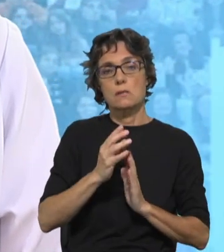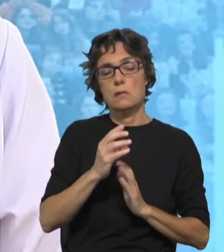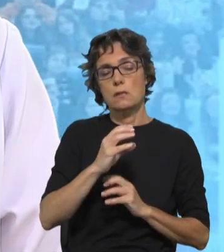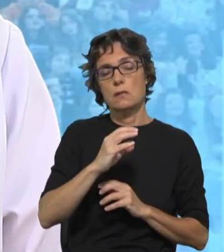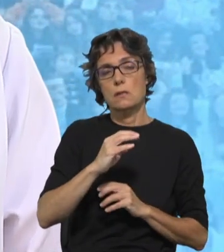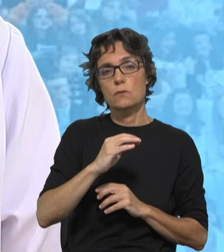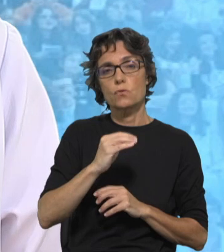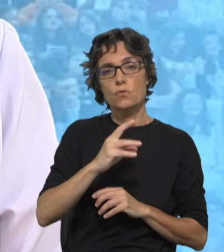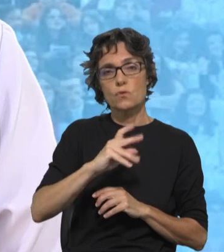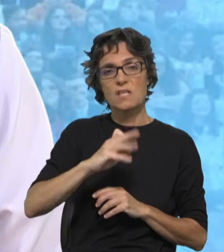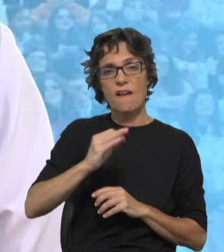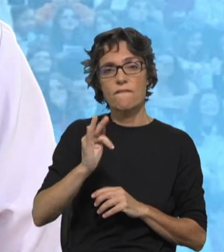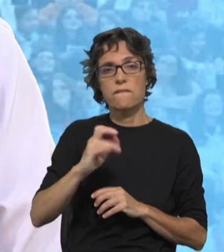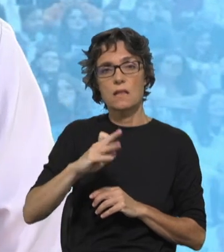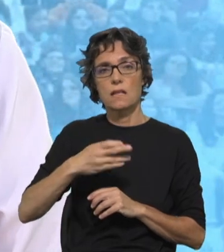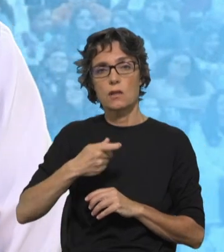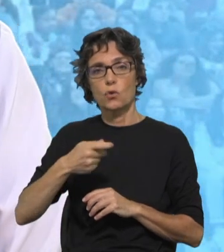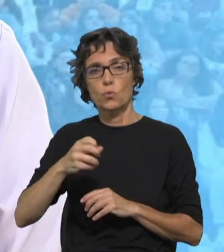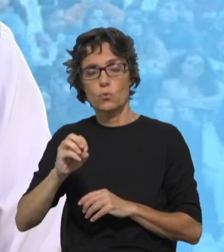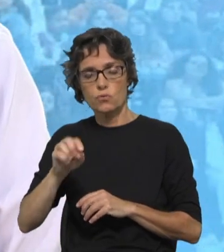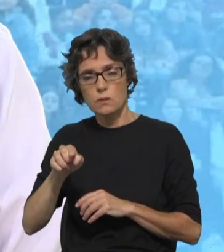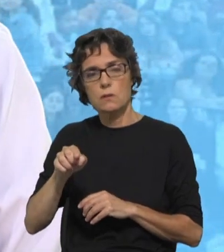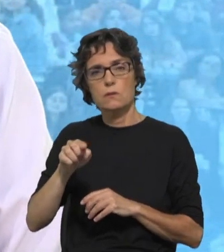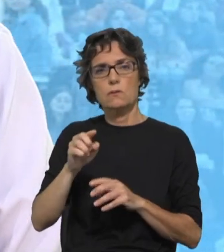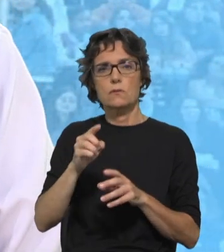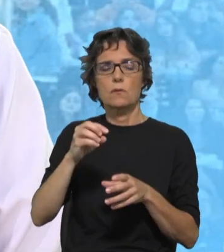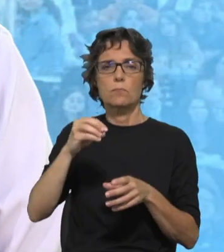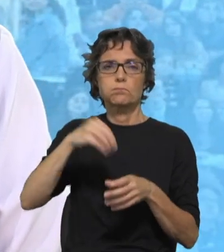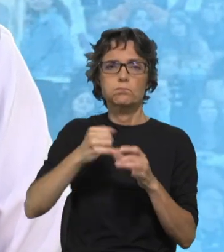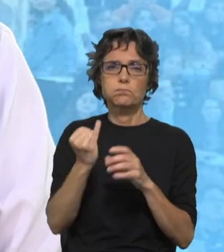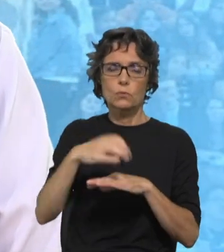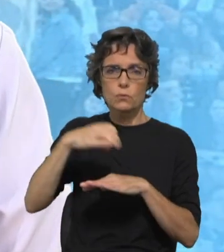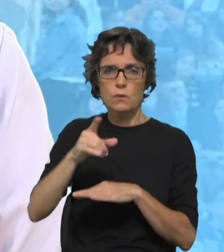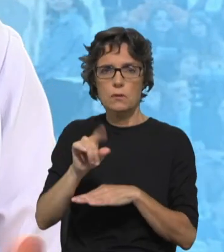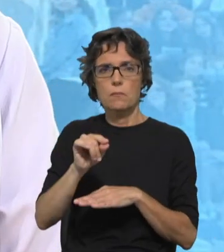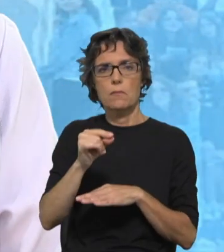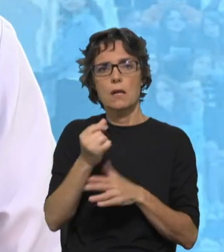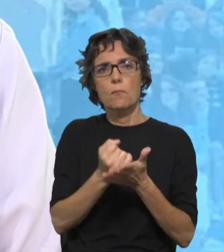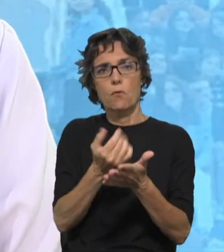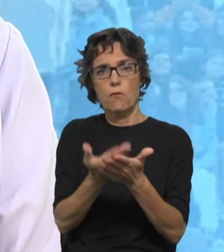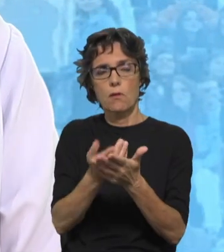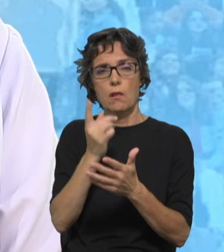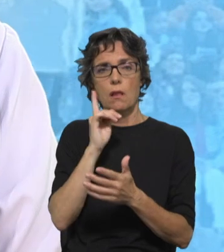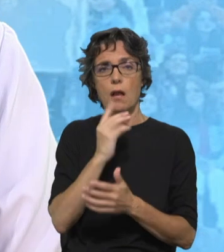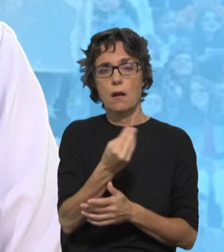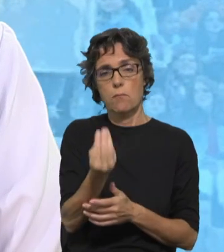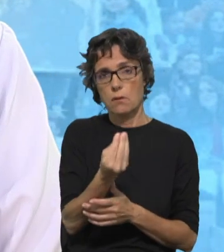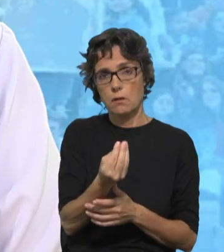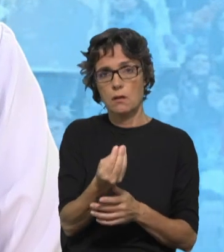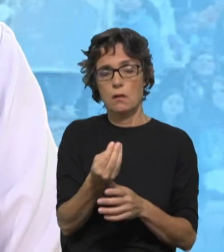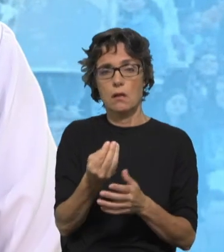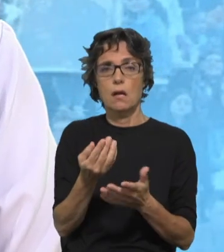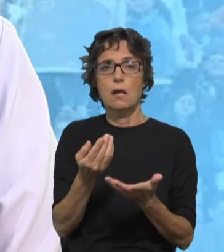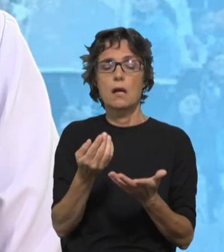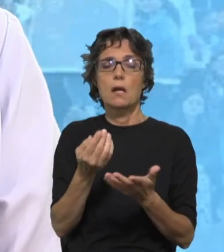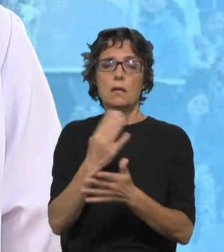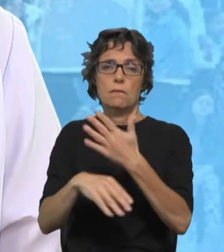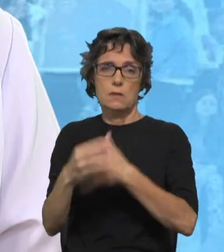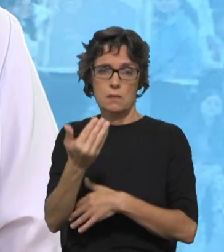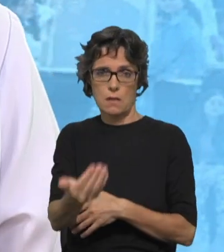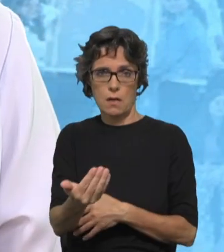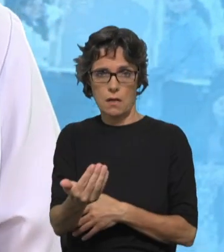Cardais e que também tem uma instituição de apoio a meninas, neste momento senhoras, com algum tipo de deficiência.